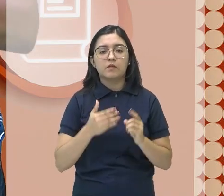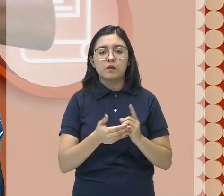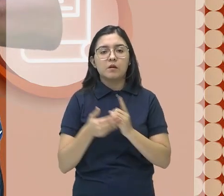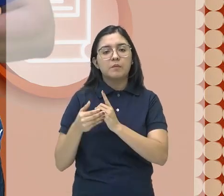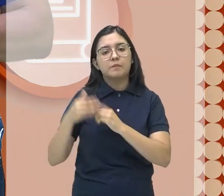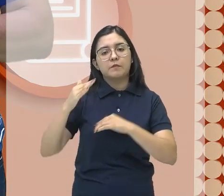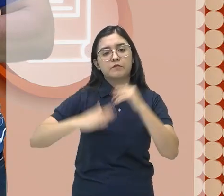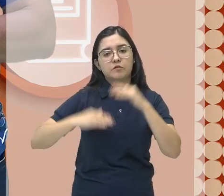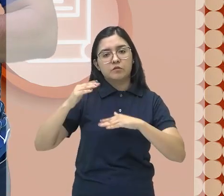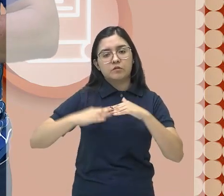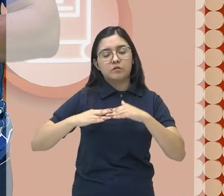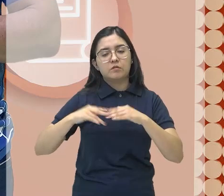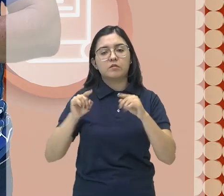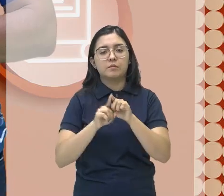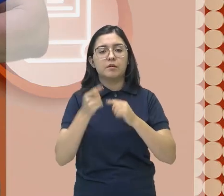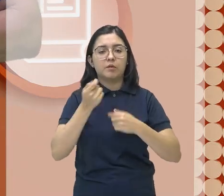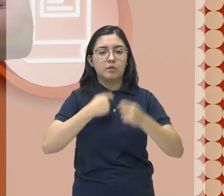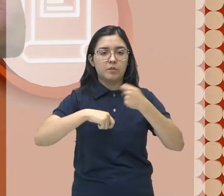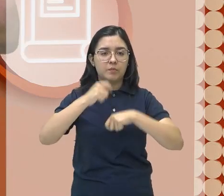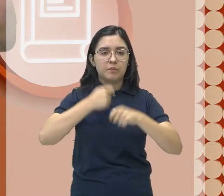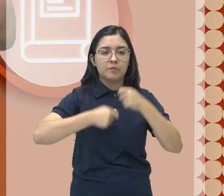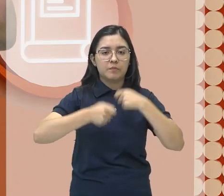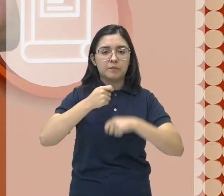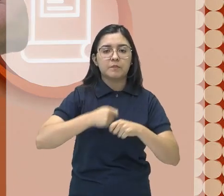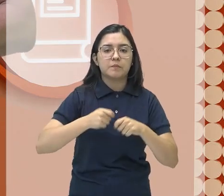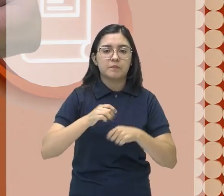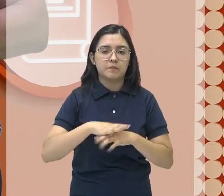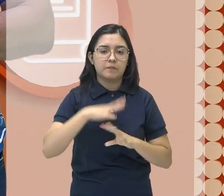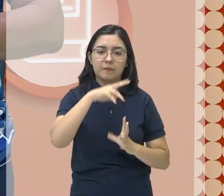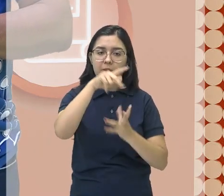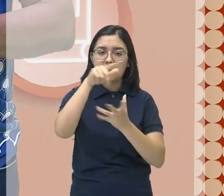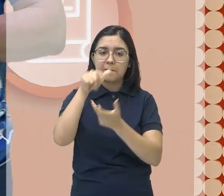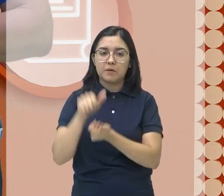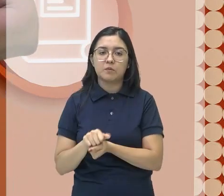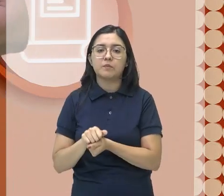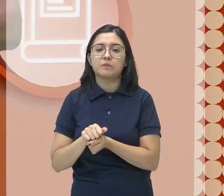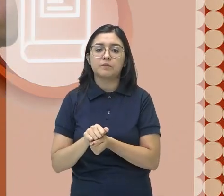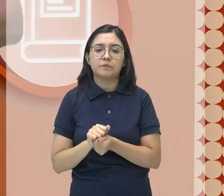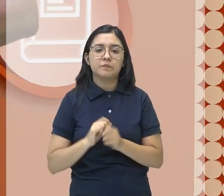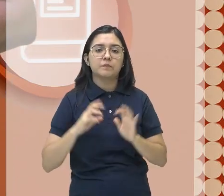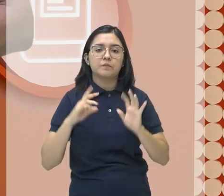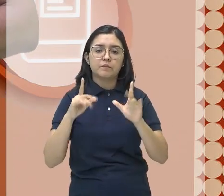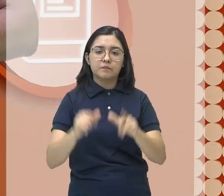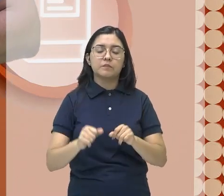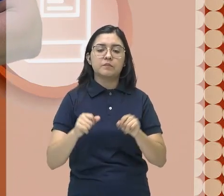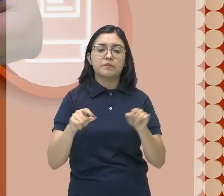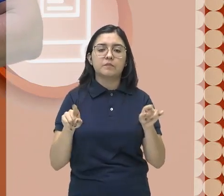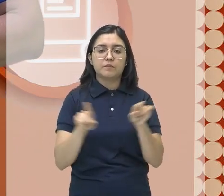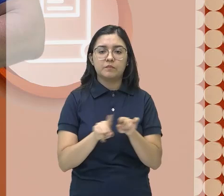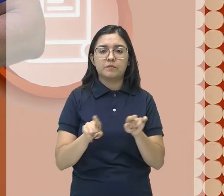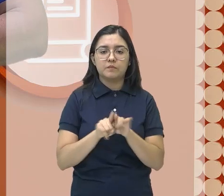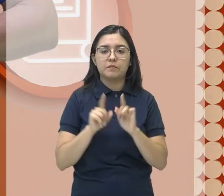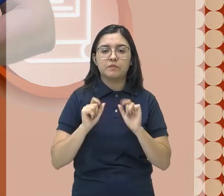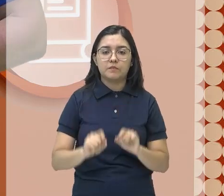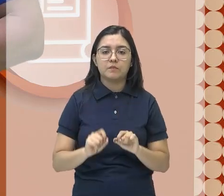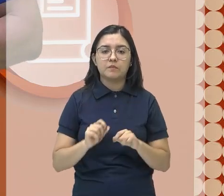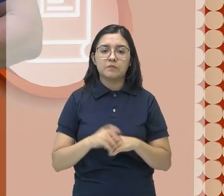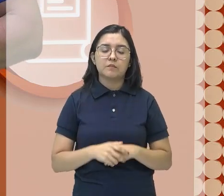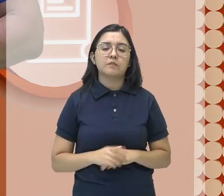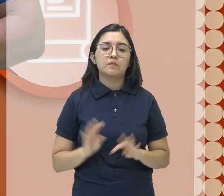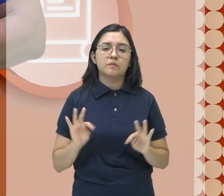também, né, as economias que são globais e que está todo mundo em volta dessa questão